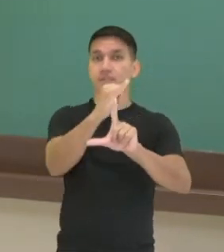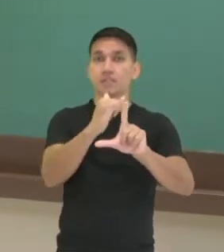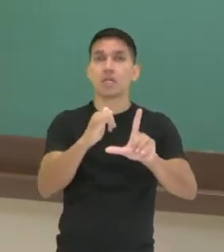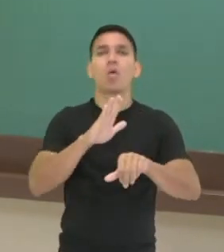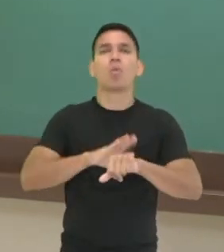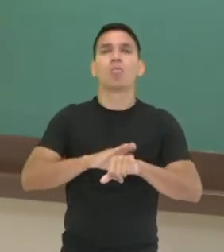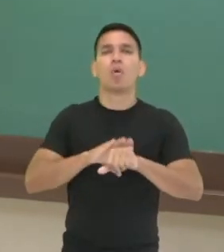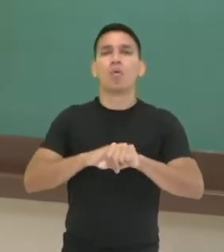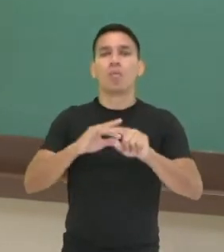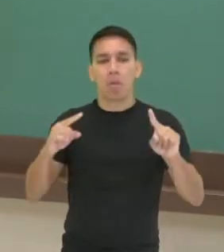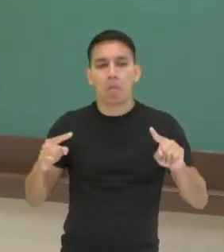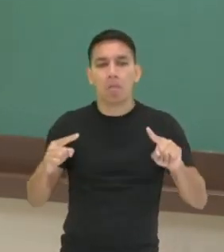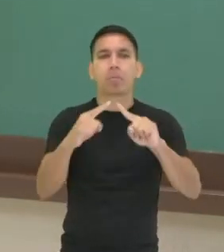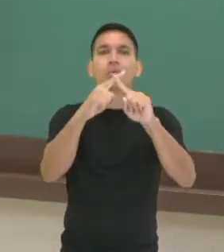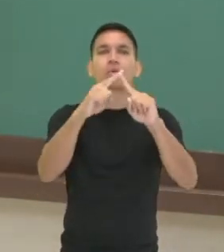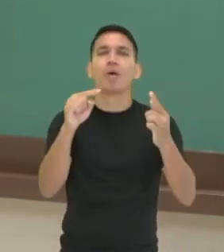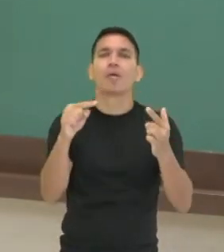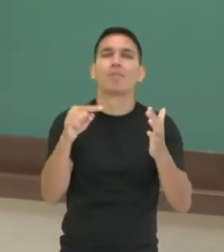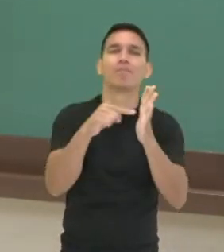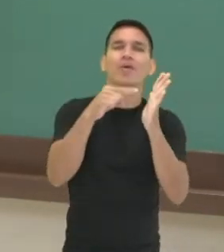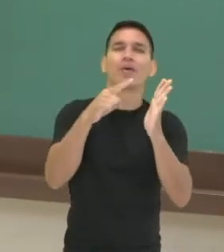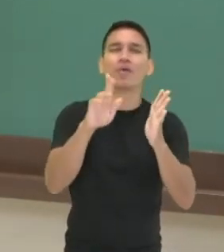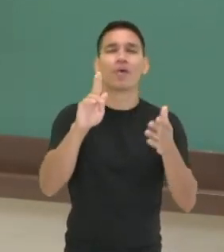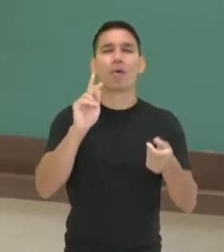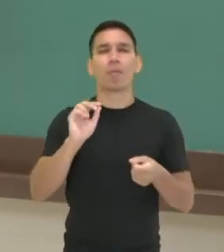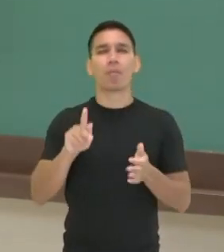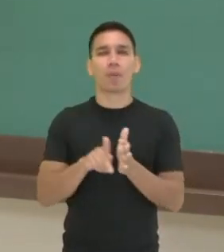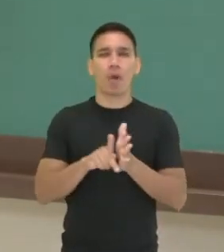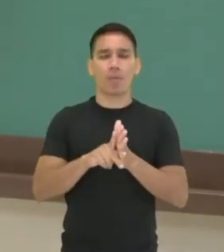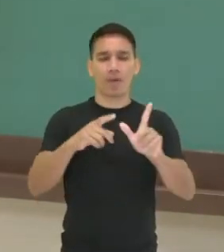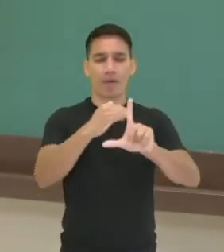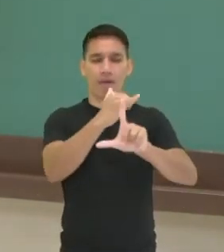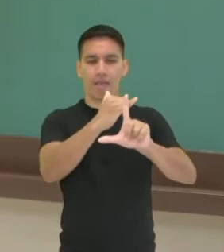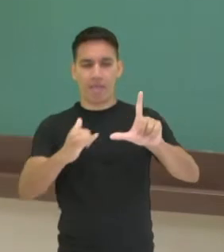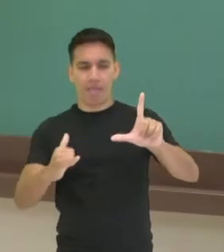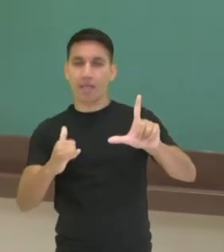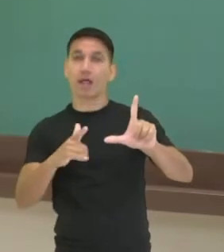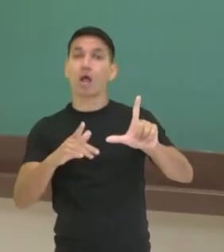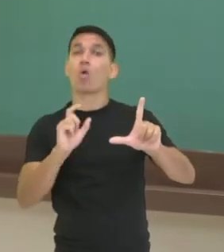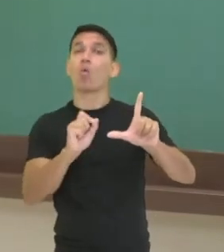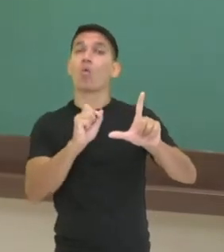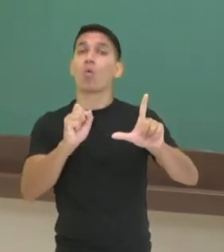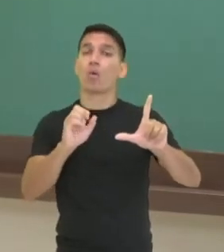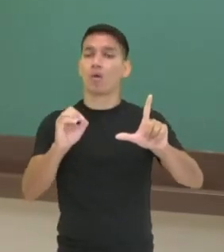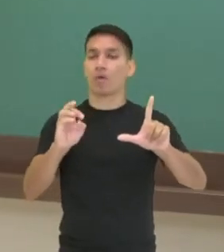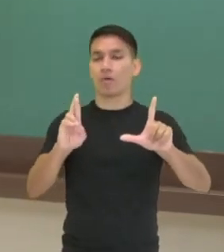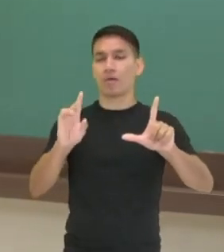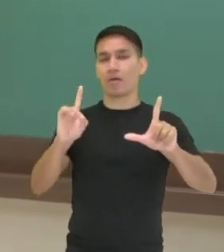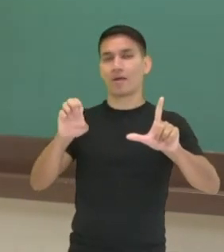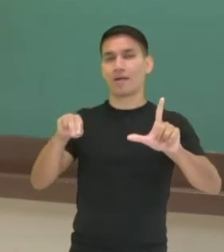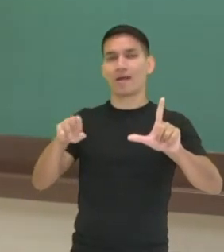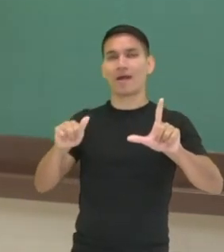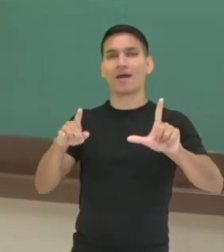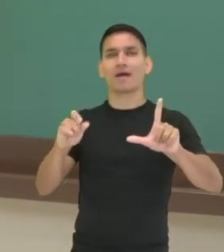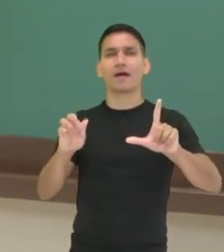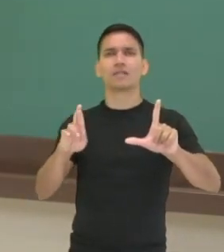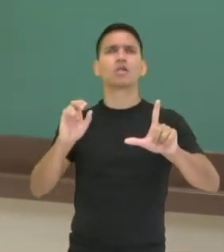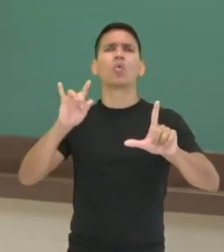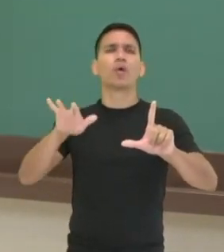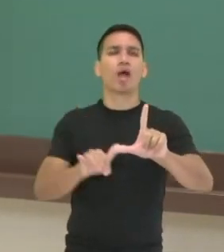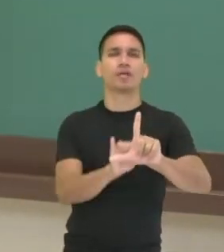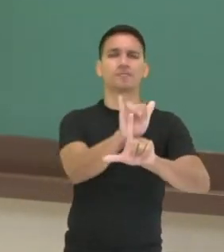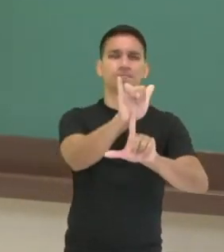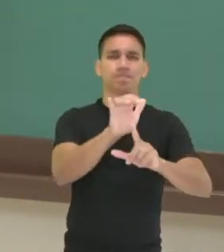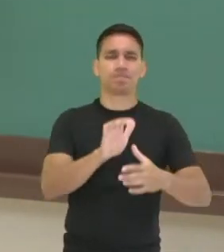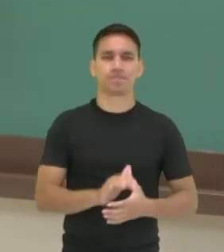ponto de encontro da nossa reta com o eixo das ordenadas, ou seja, o eixo y. Tranquilo? Então